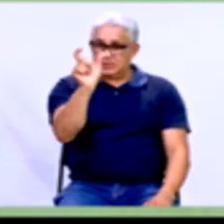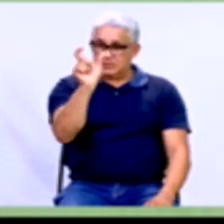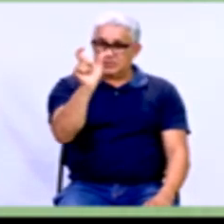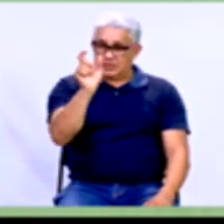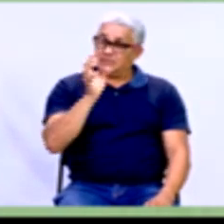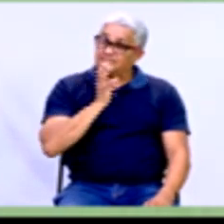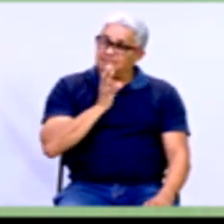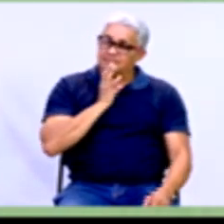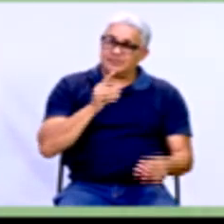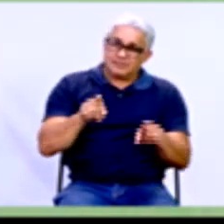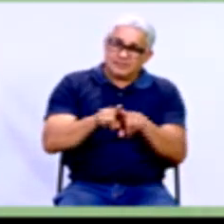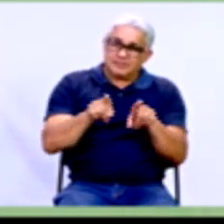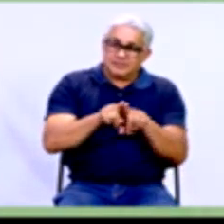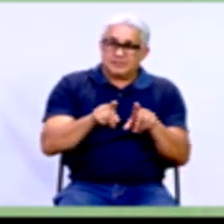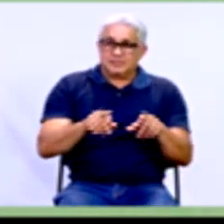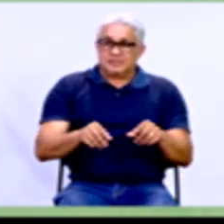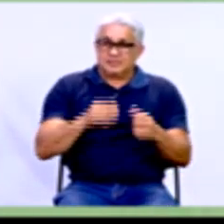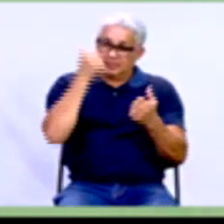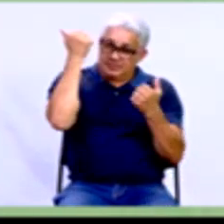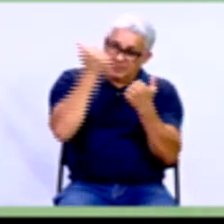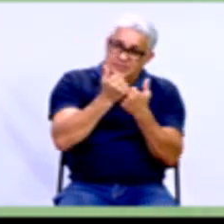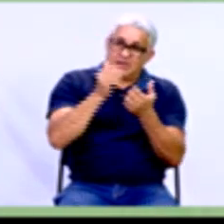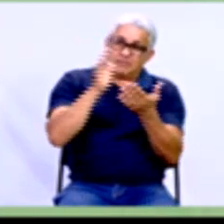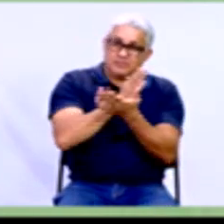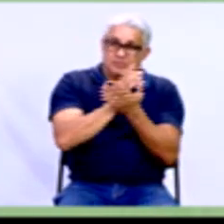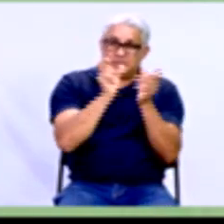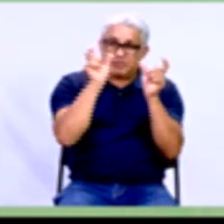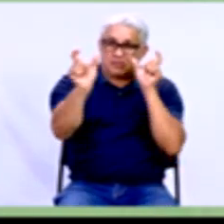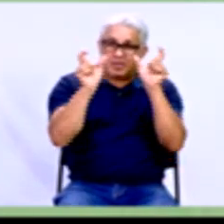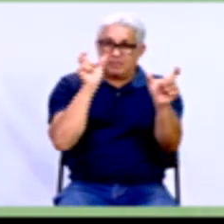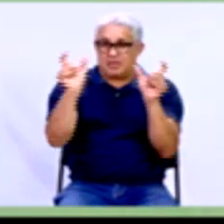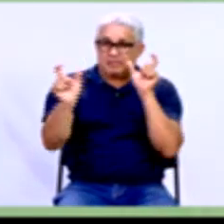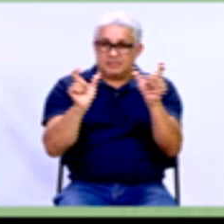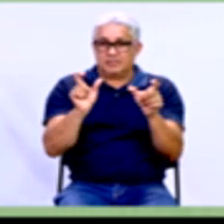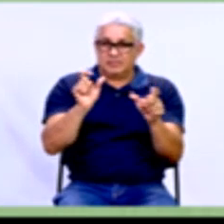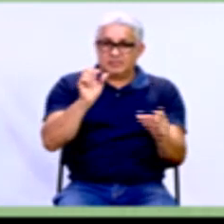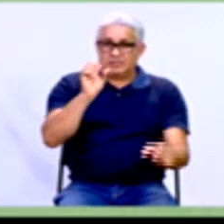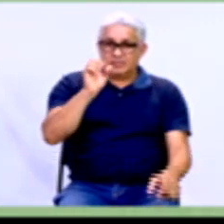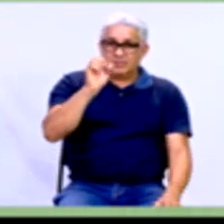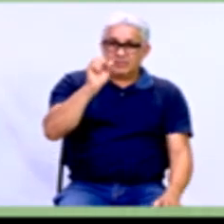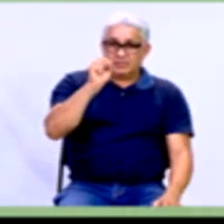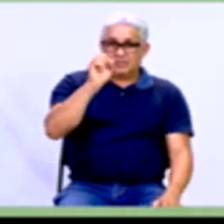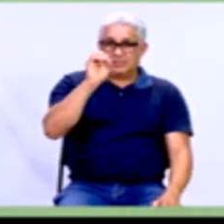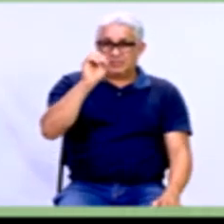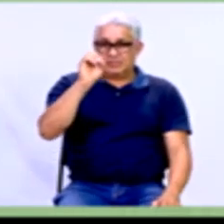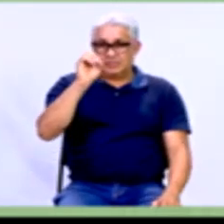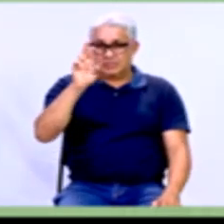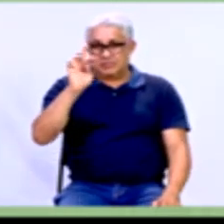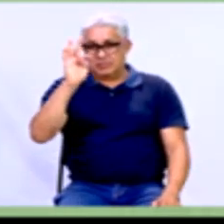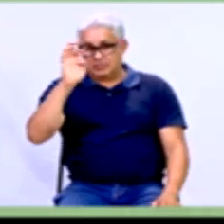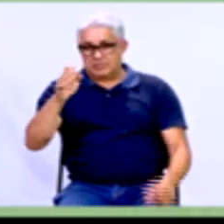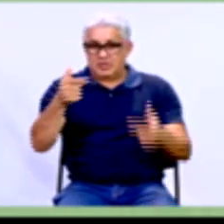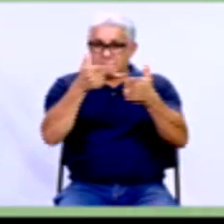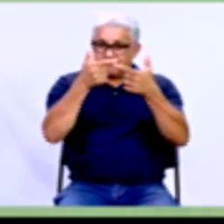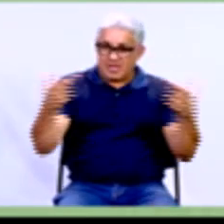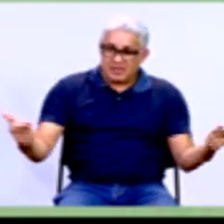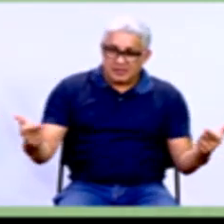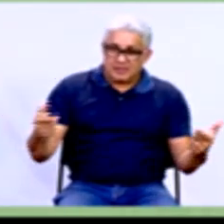conhecidos, sendo também substituídas por algumas palavras como sorte, risco,